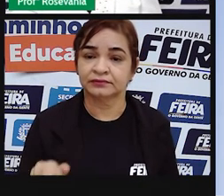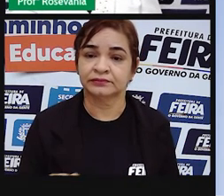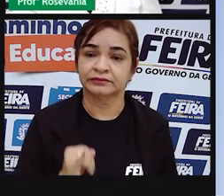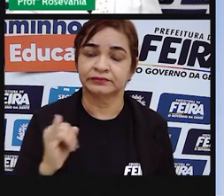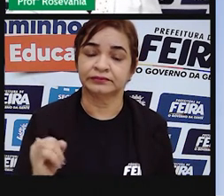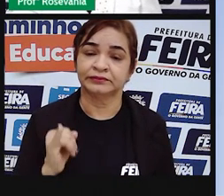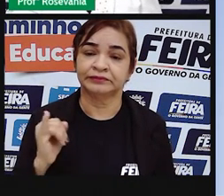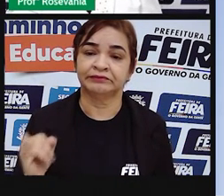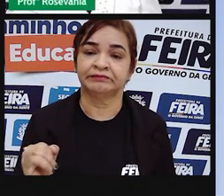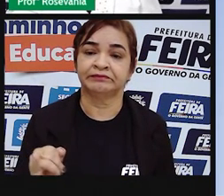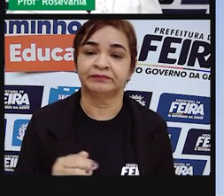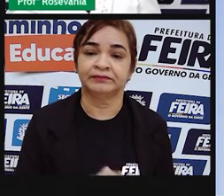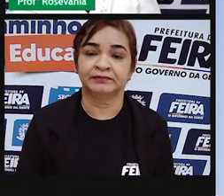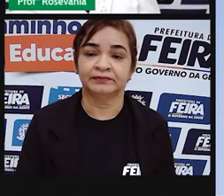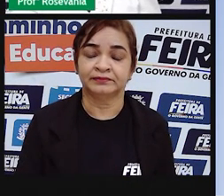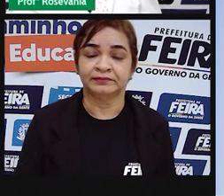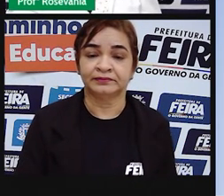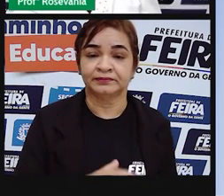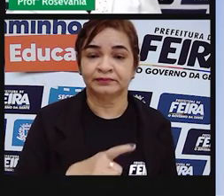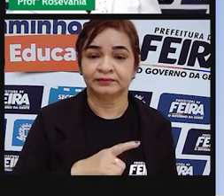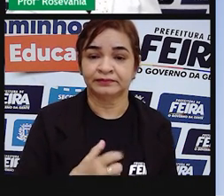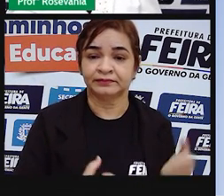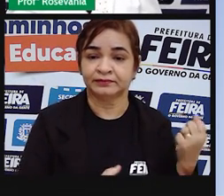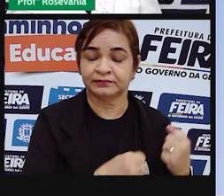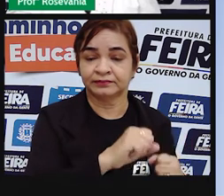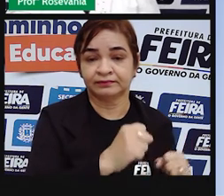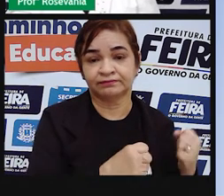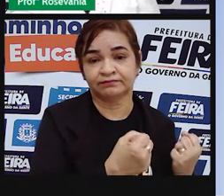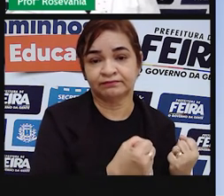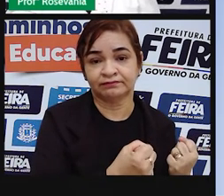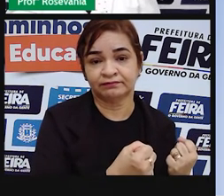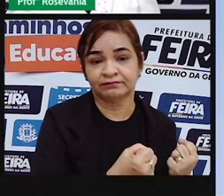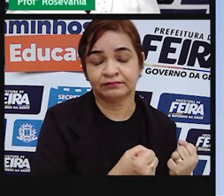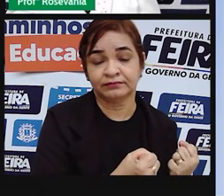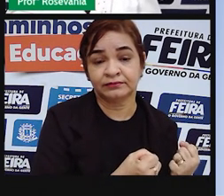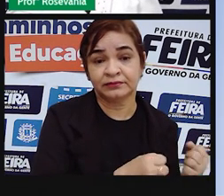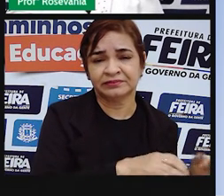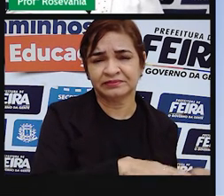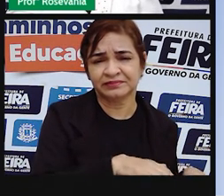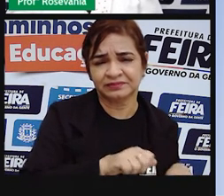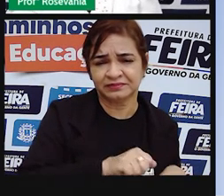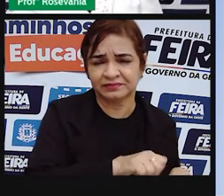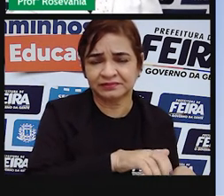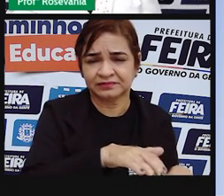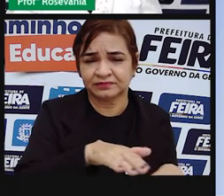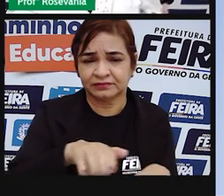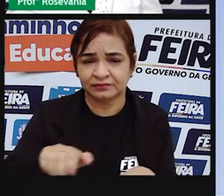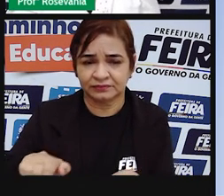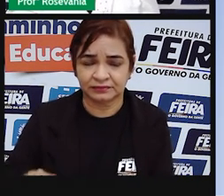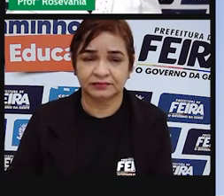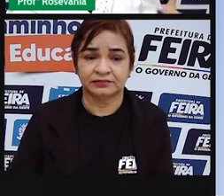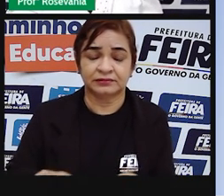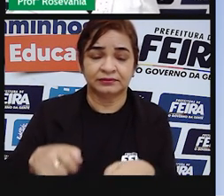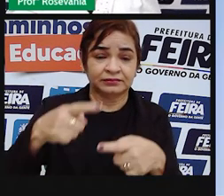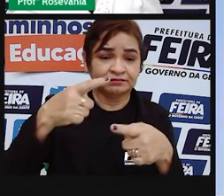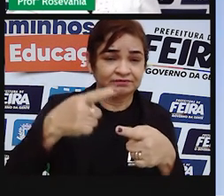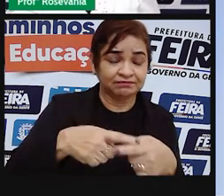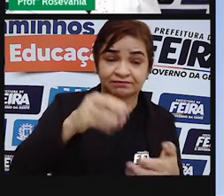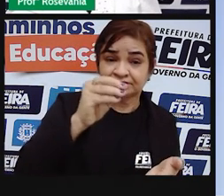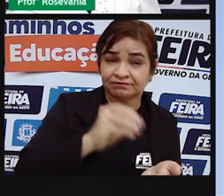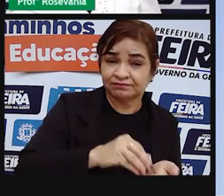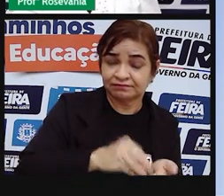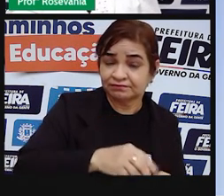aí, a gente, né, tradicionalmente, era área de evasão, principalmente do sertão, né, por conta da seca, por conta